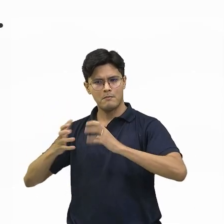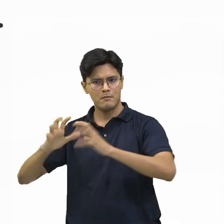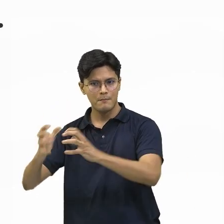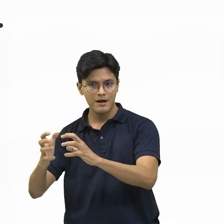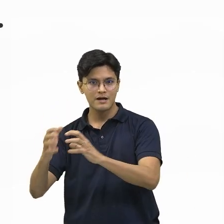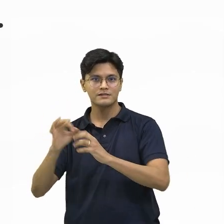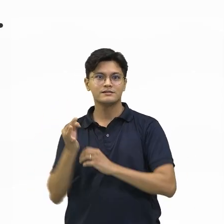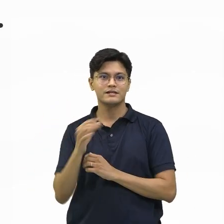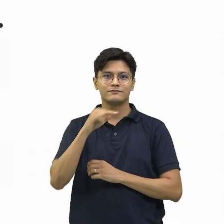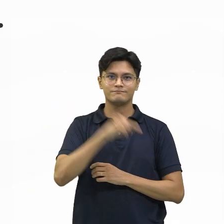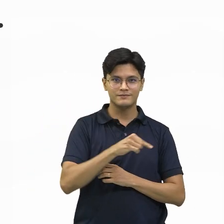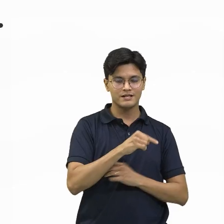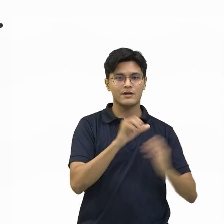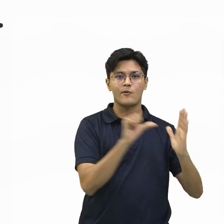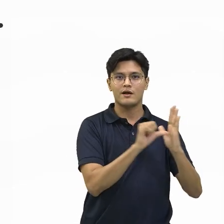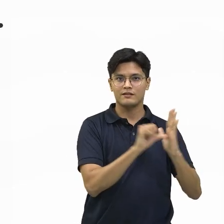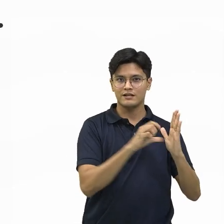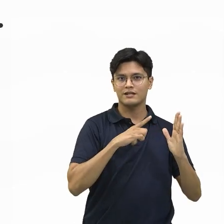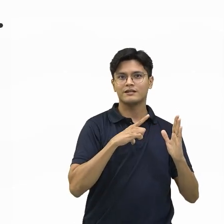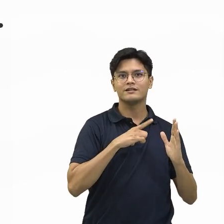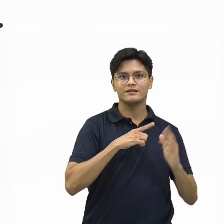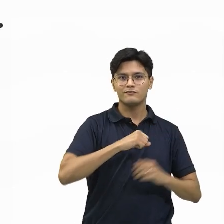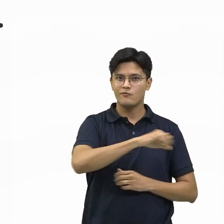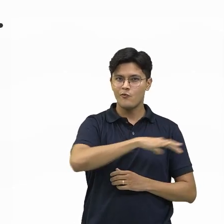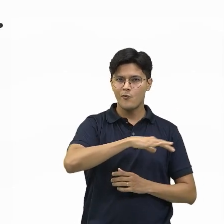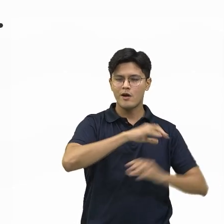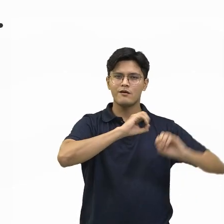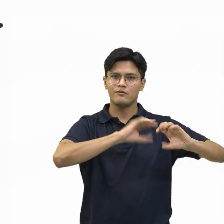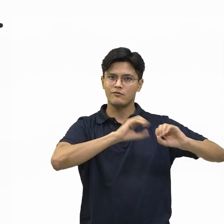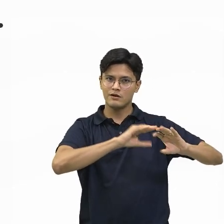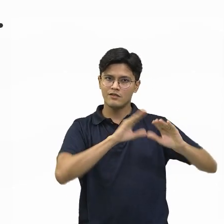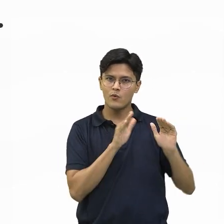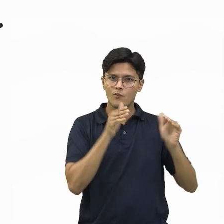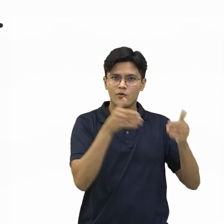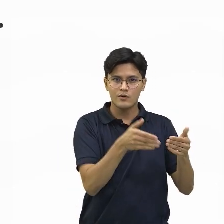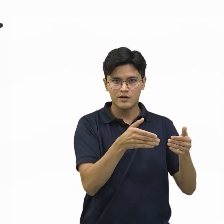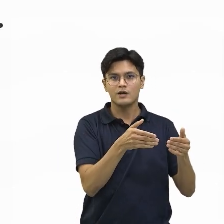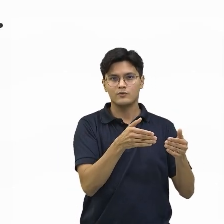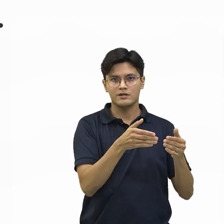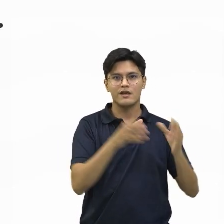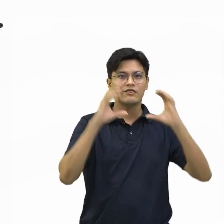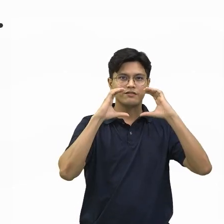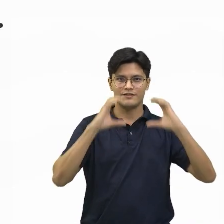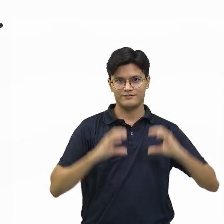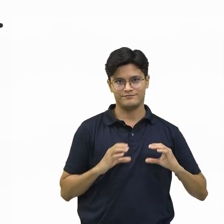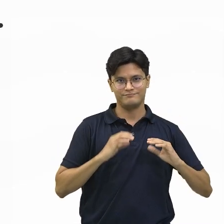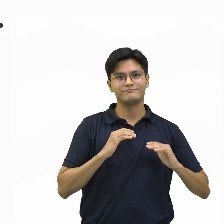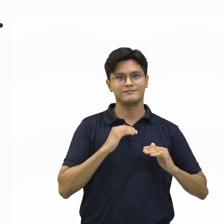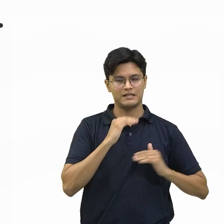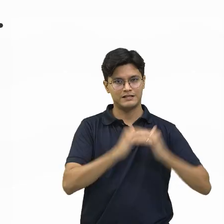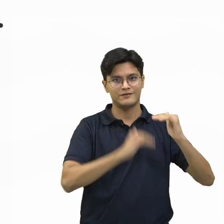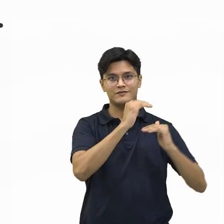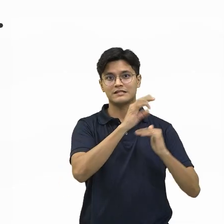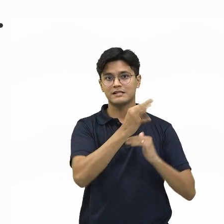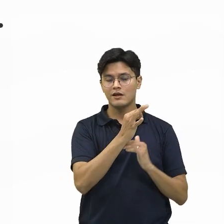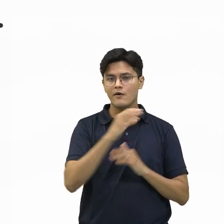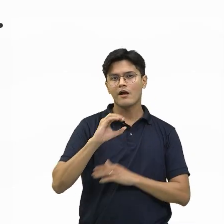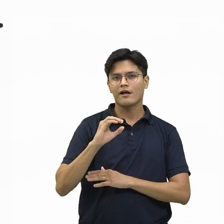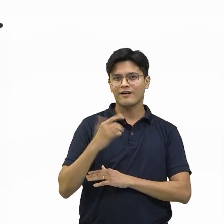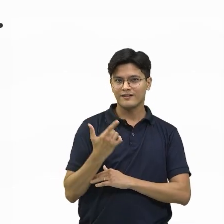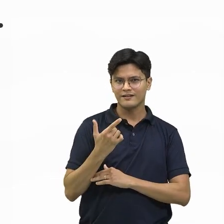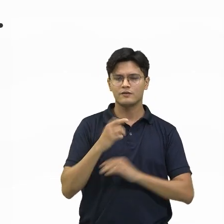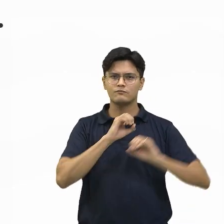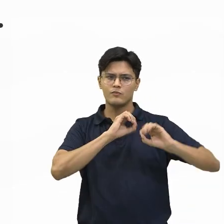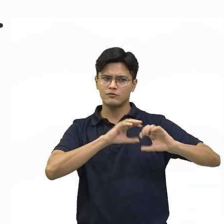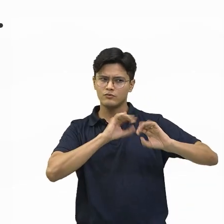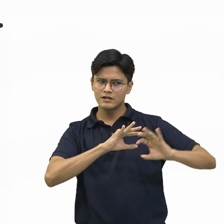tem justamente uma educação voltada para a cidadania. É claro que essa educação não era